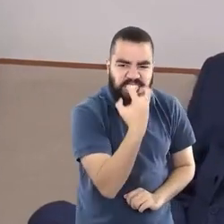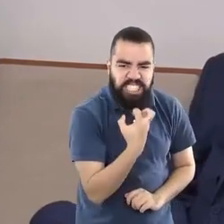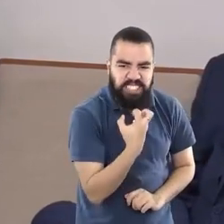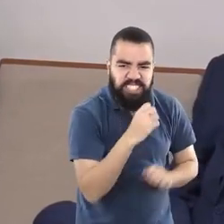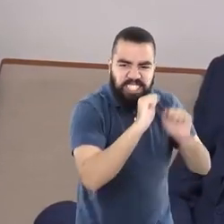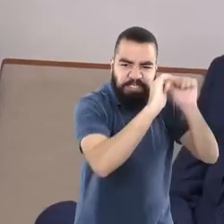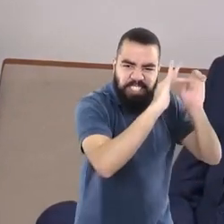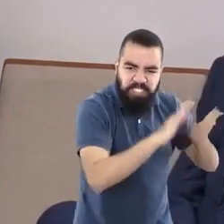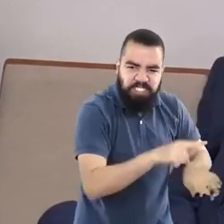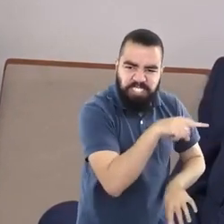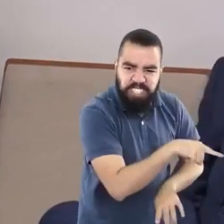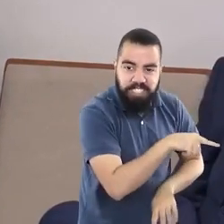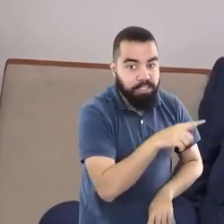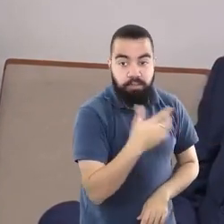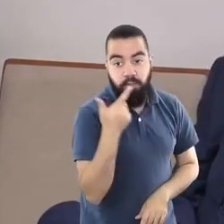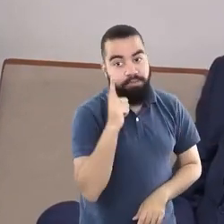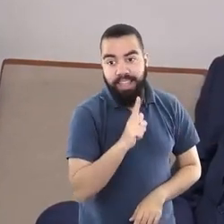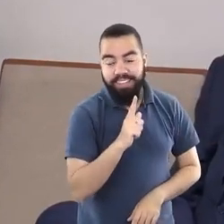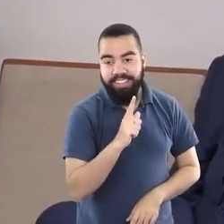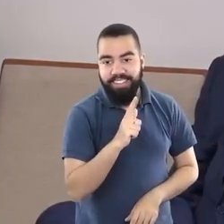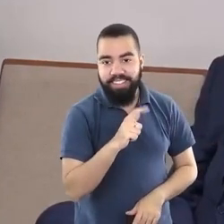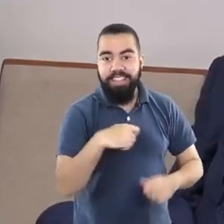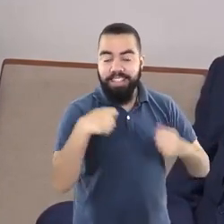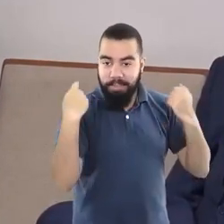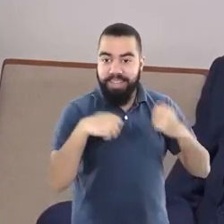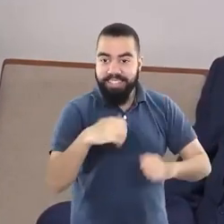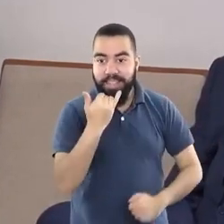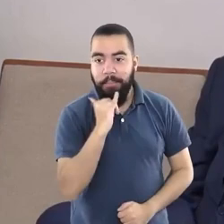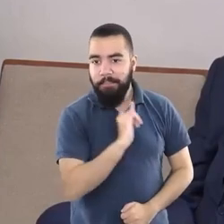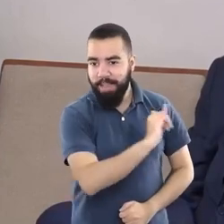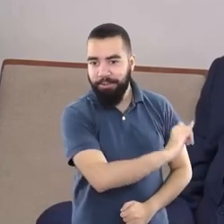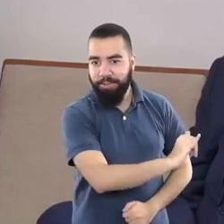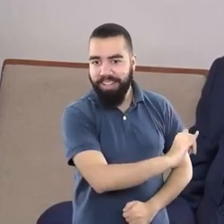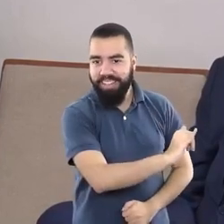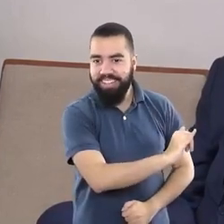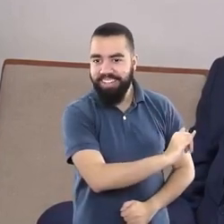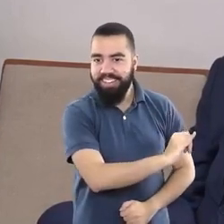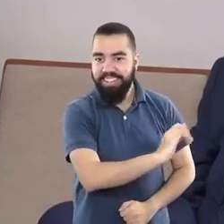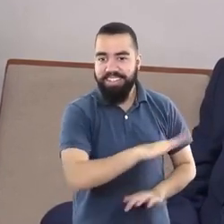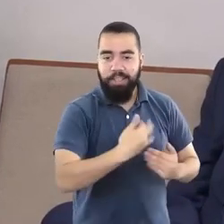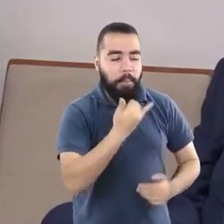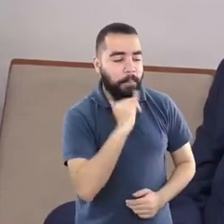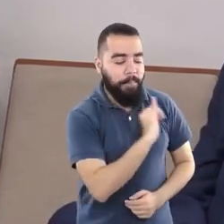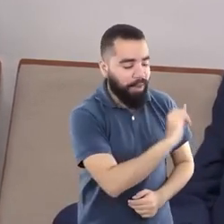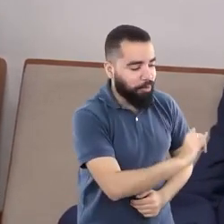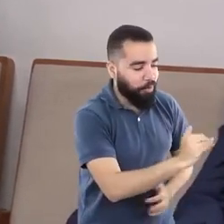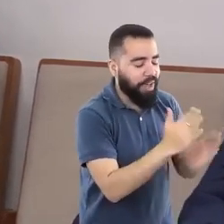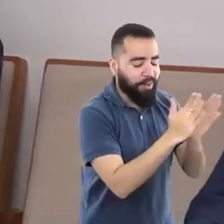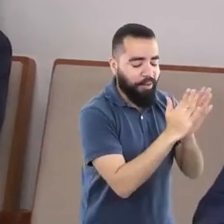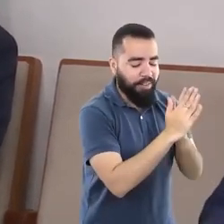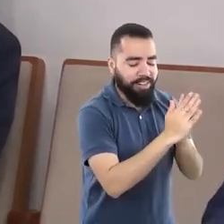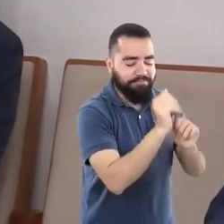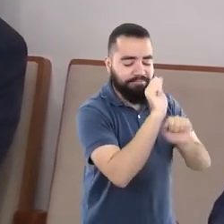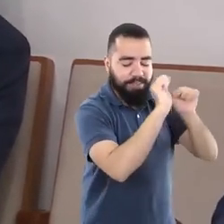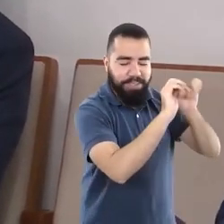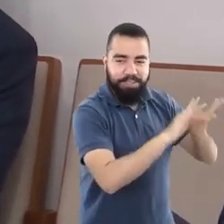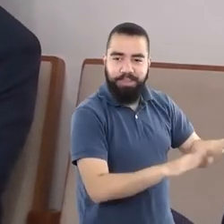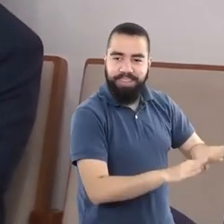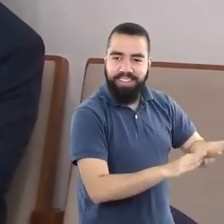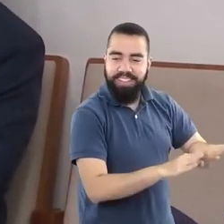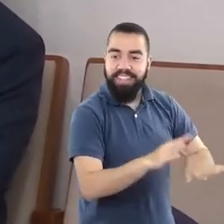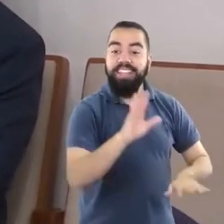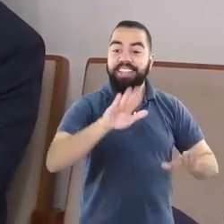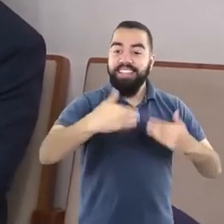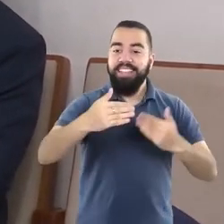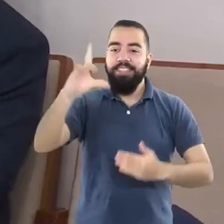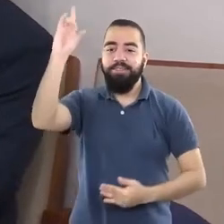Escritura que quando Jó começou a orar pelos seus amigos, Deus virou a chave, Deus virou a mesa, Deus virou a história, Deus restaurou a sorte